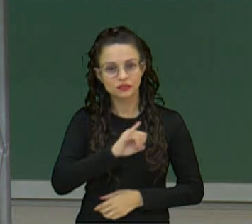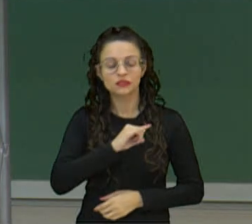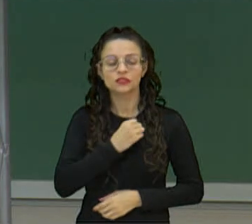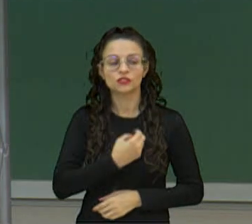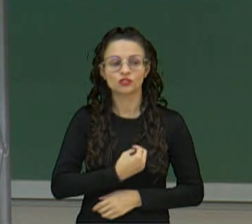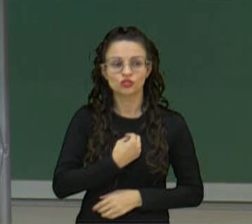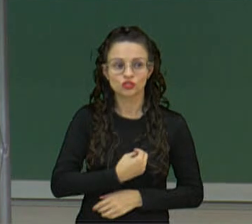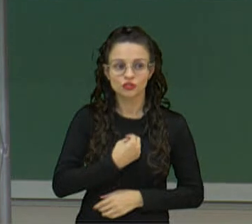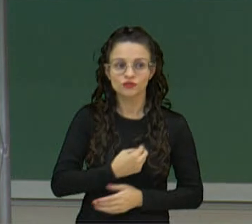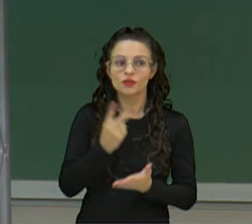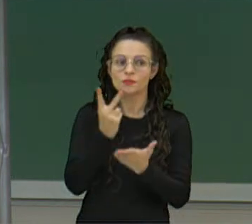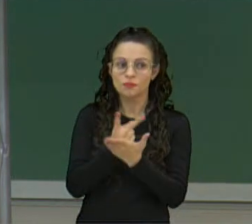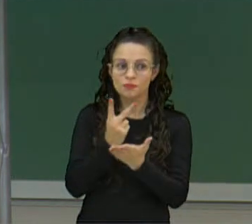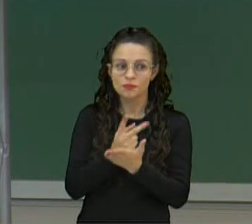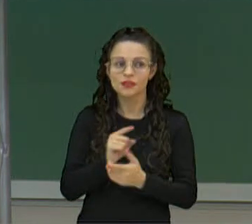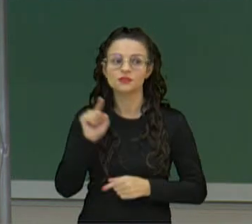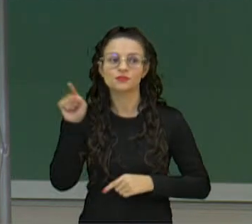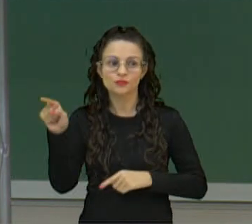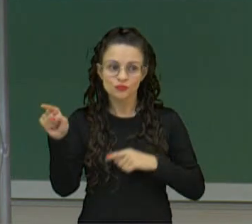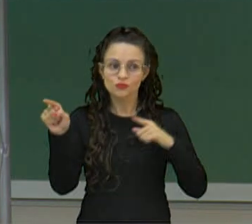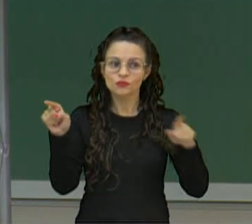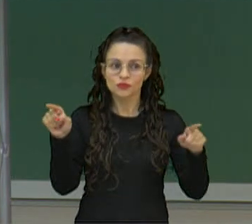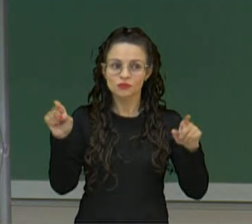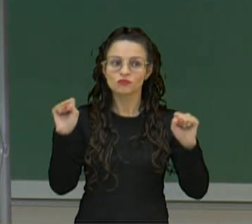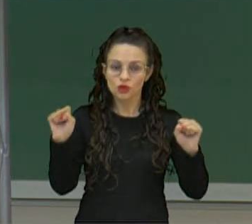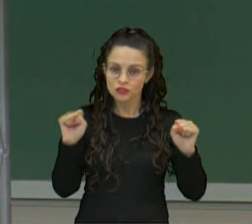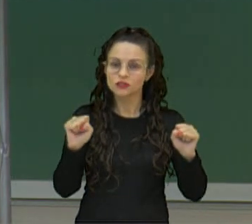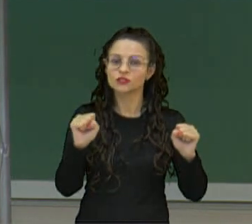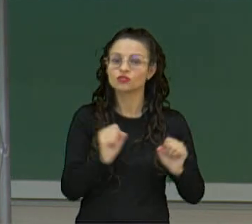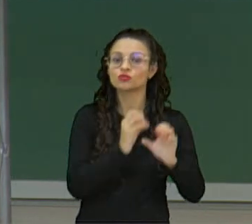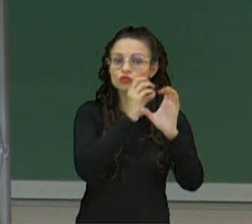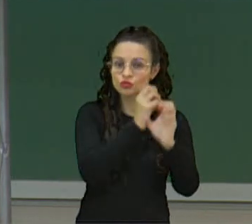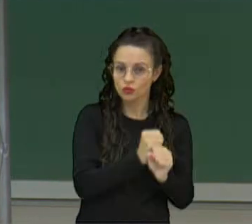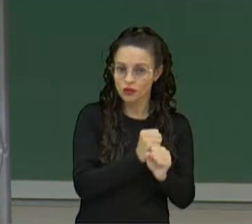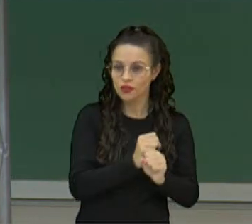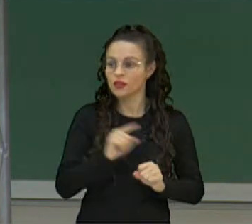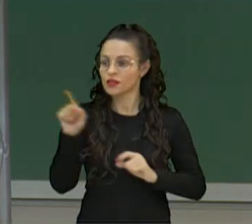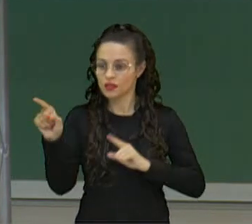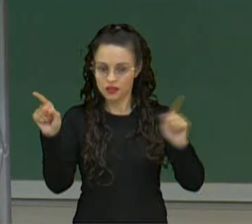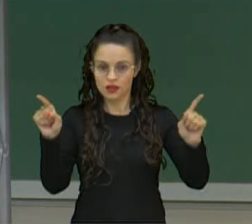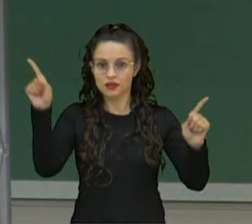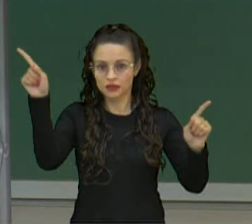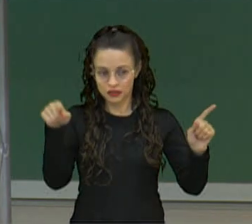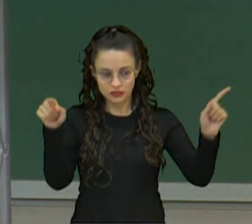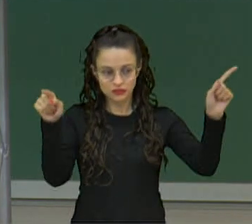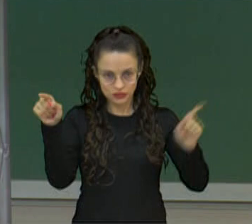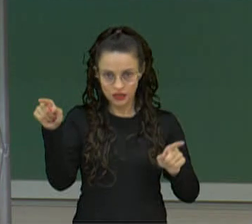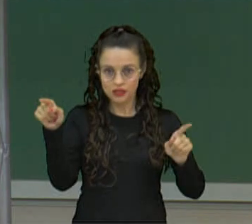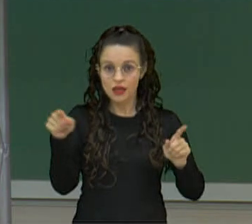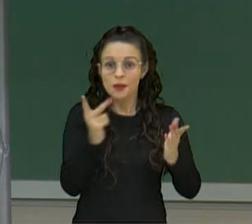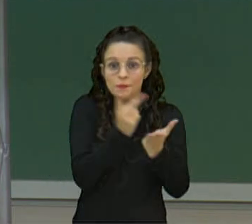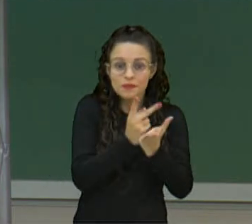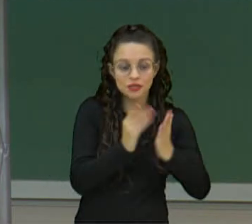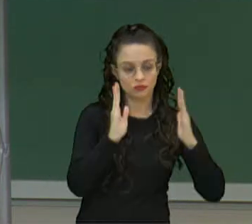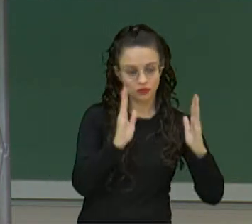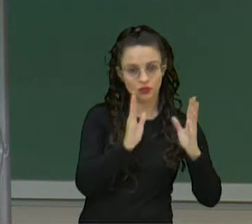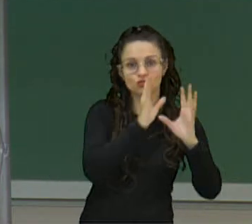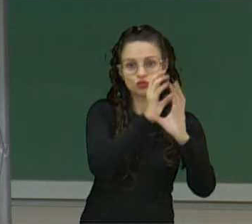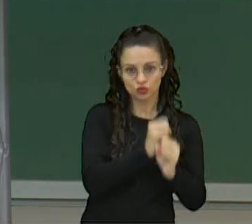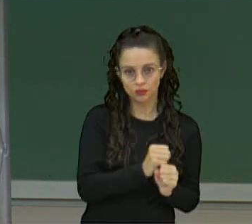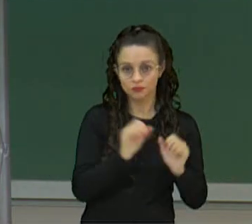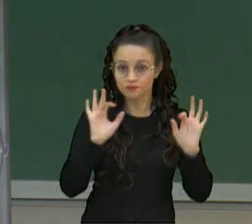estiverem no mesmo lado, elas podem ser somadas. Então, lados opostos cancela, mesmo lado